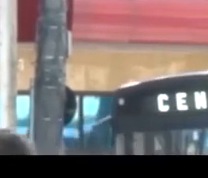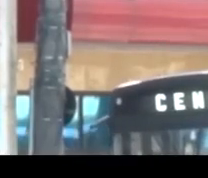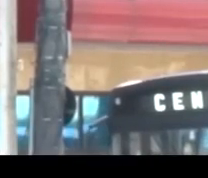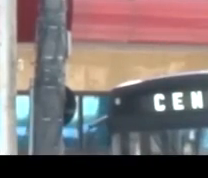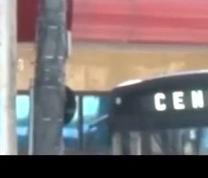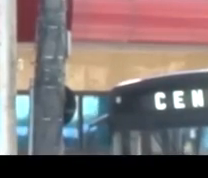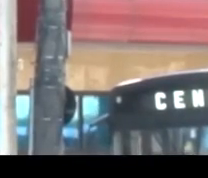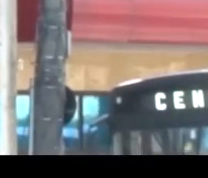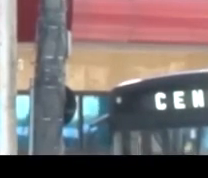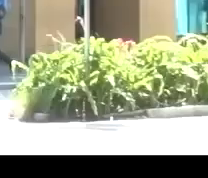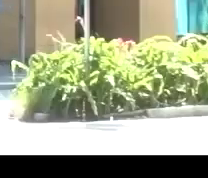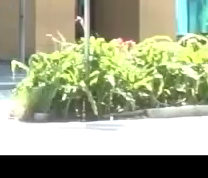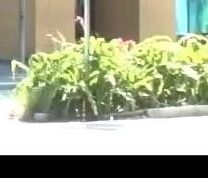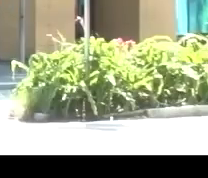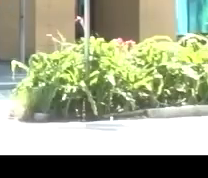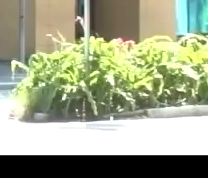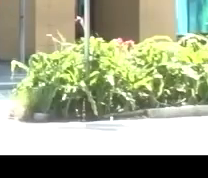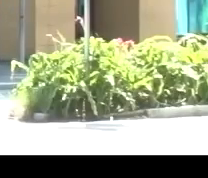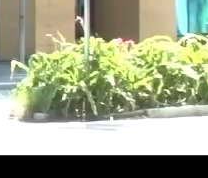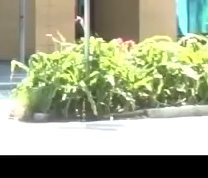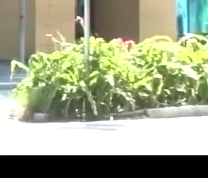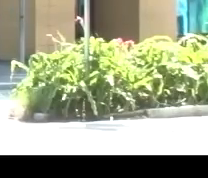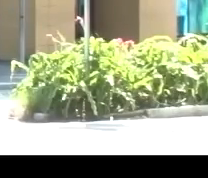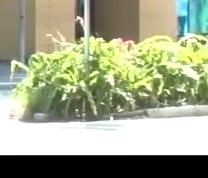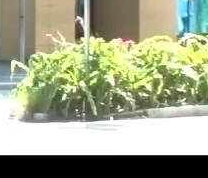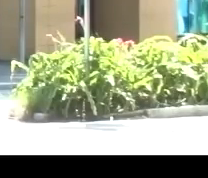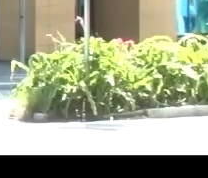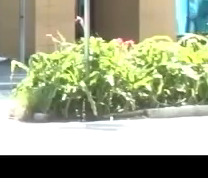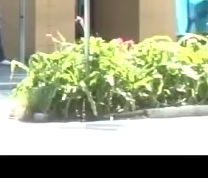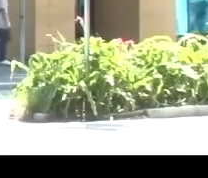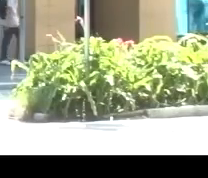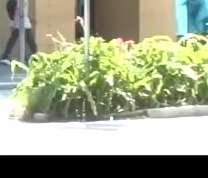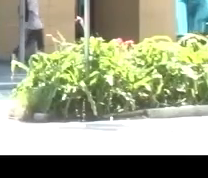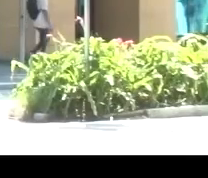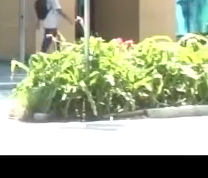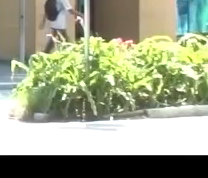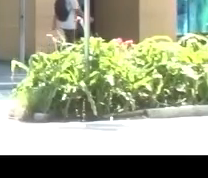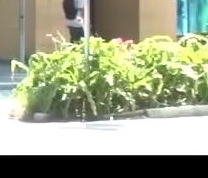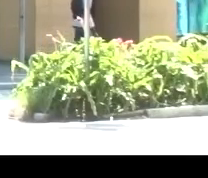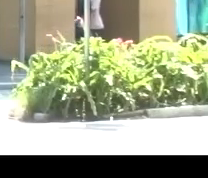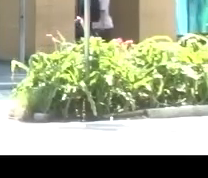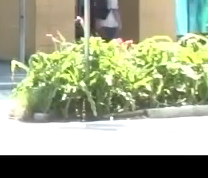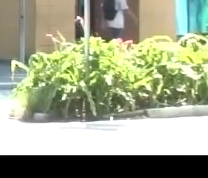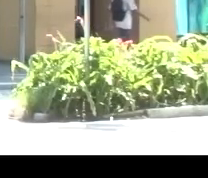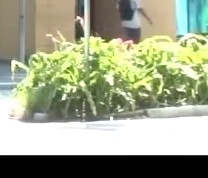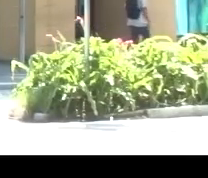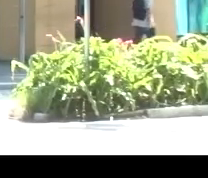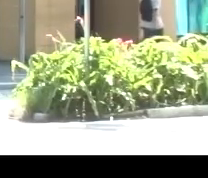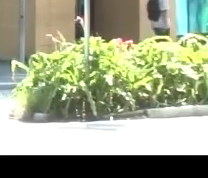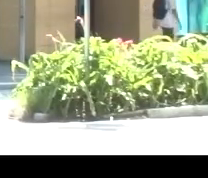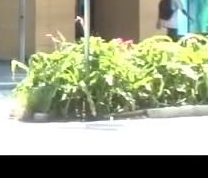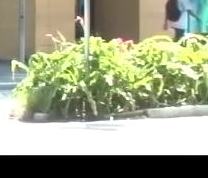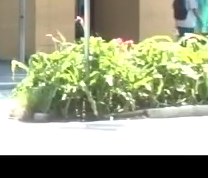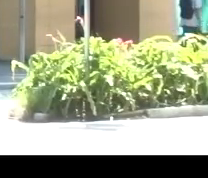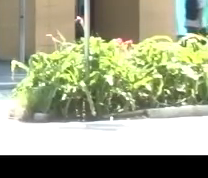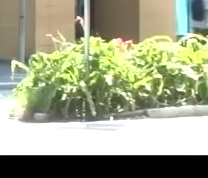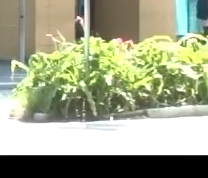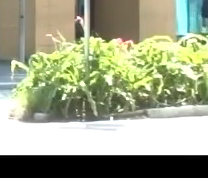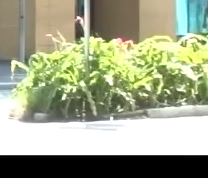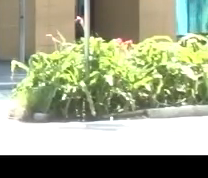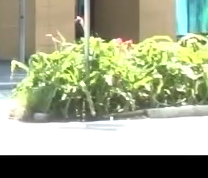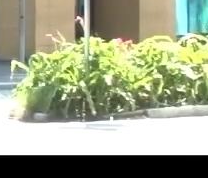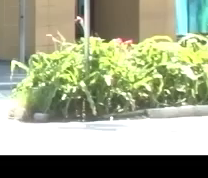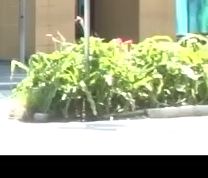no nosso site. Se você tiver alguma dúvida sobre o Poder Legislativo Municipal e quiser uma